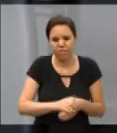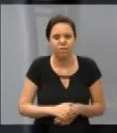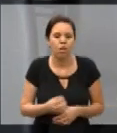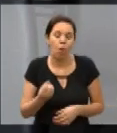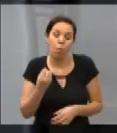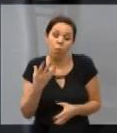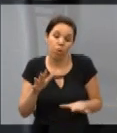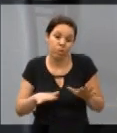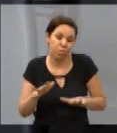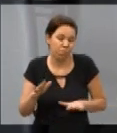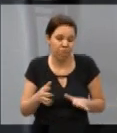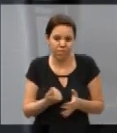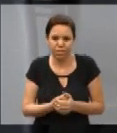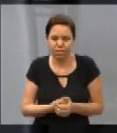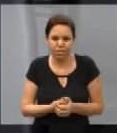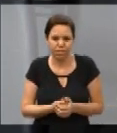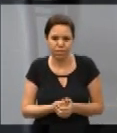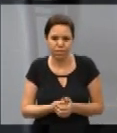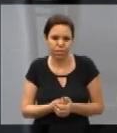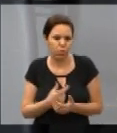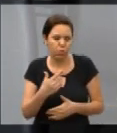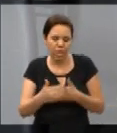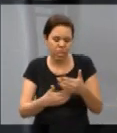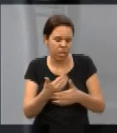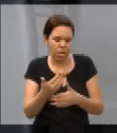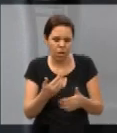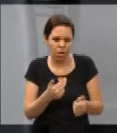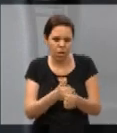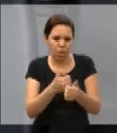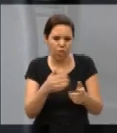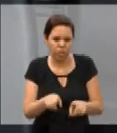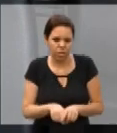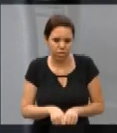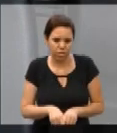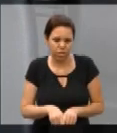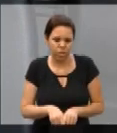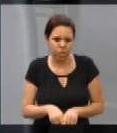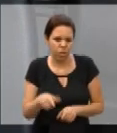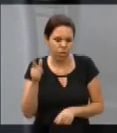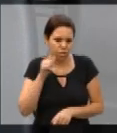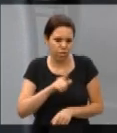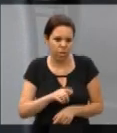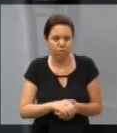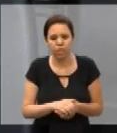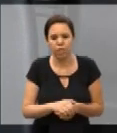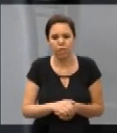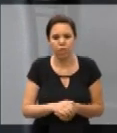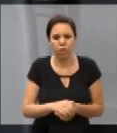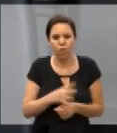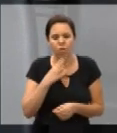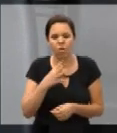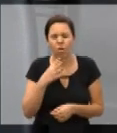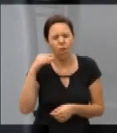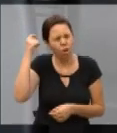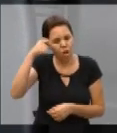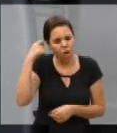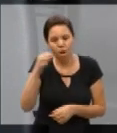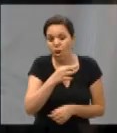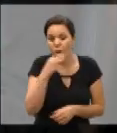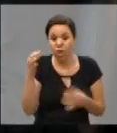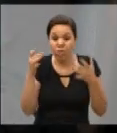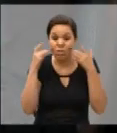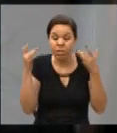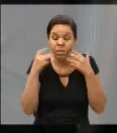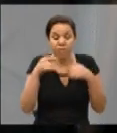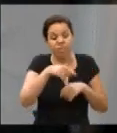ou bons. Então não tem essa ordem, né? Às vezes o ator consegue ser... Eu conheço um ator que é muito genial no